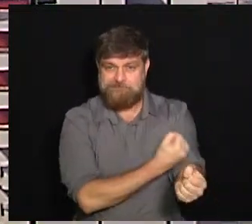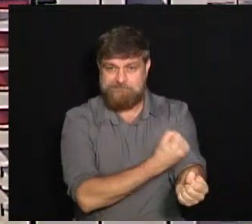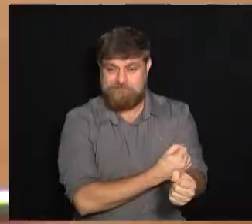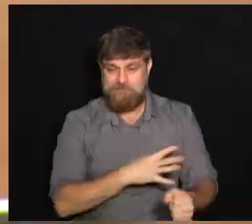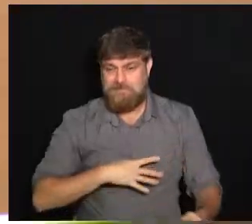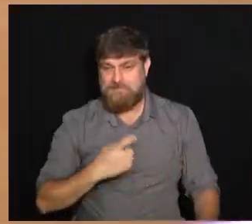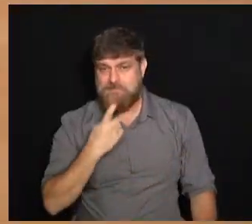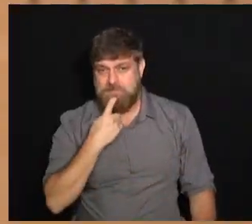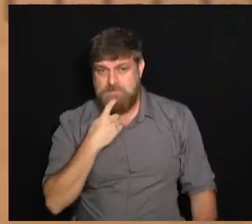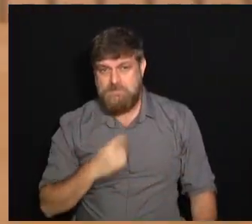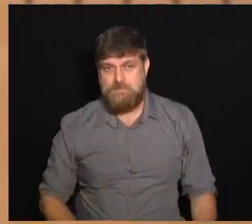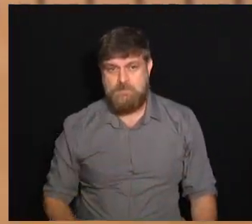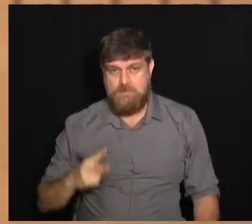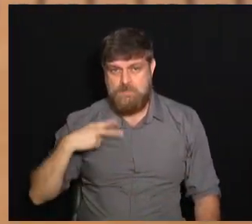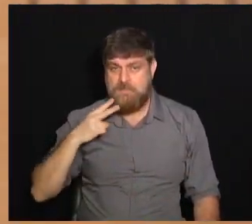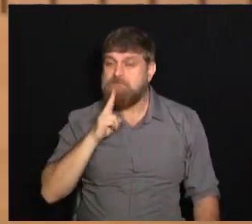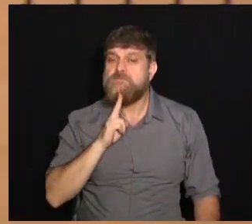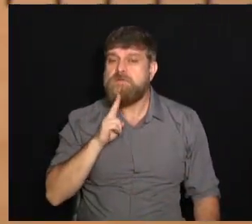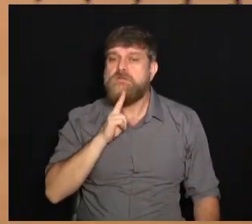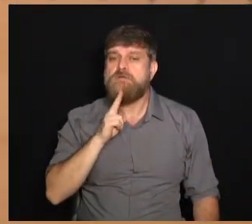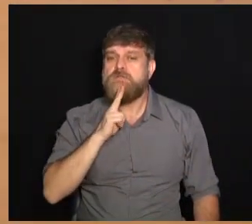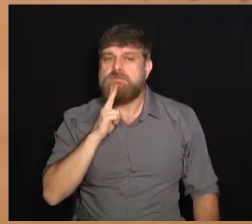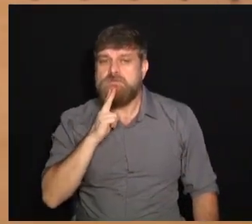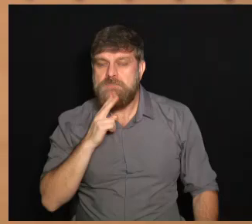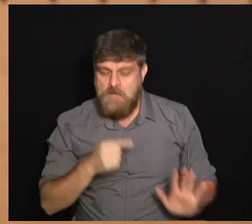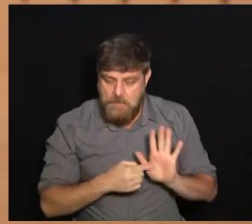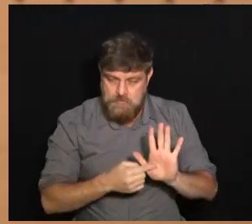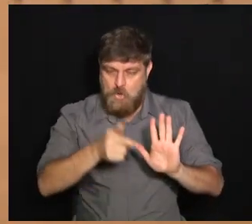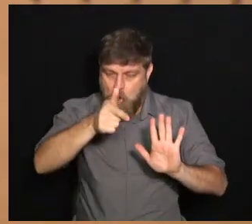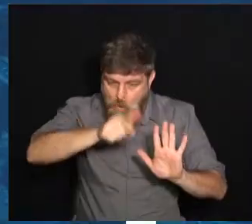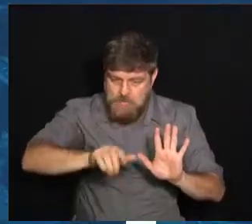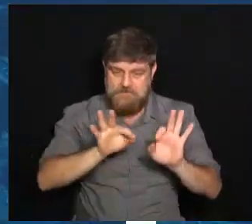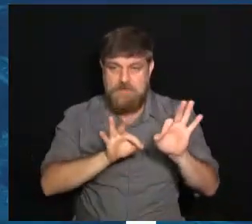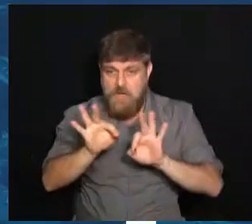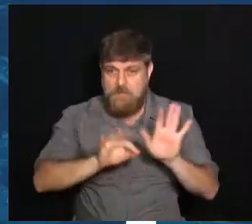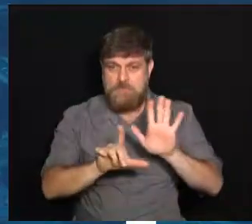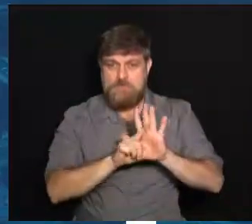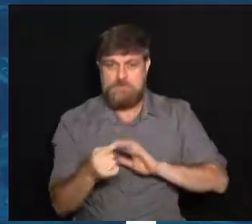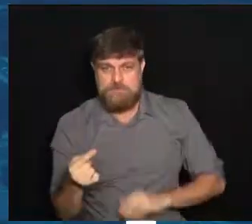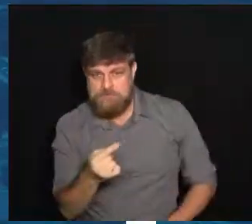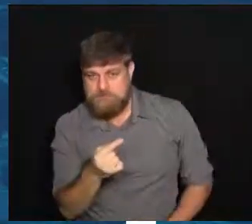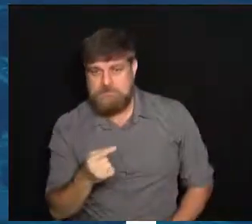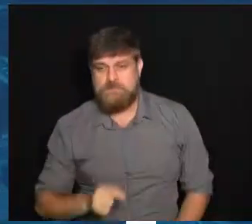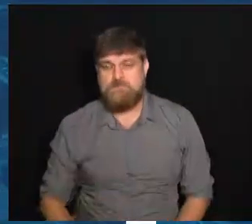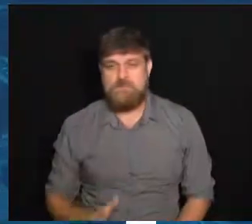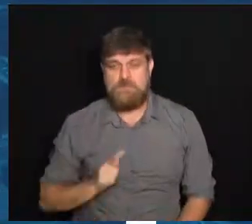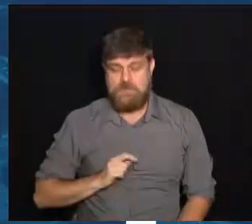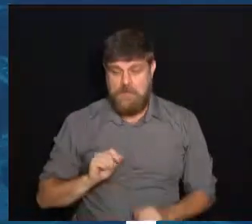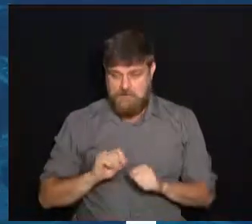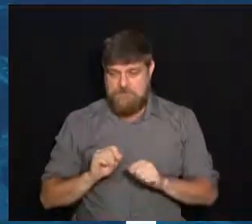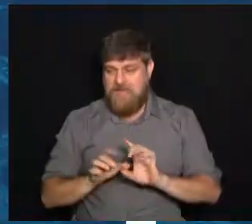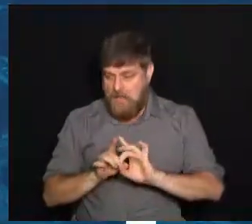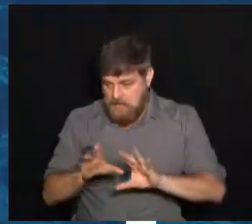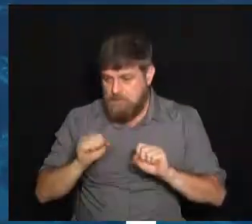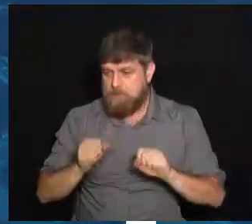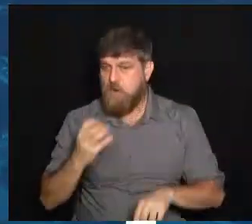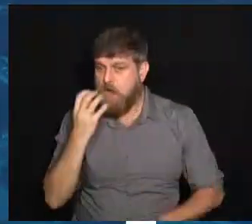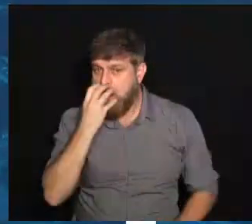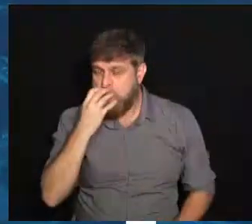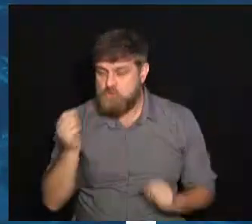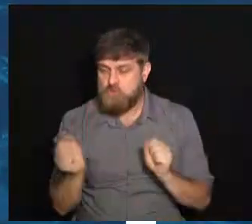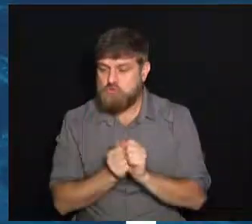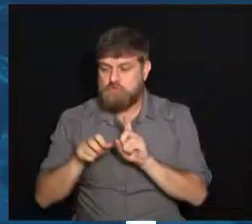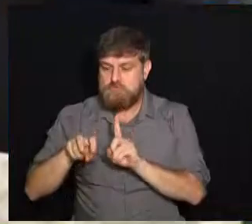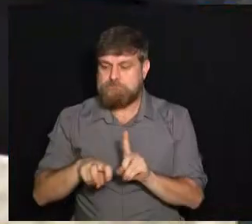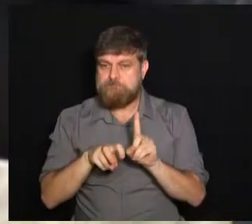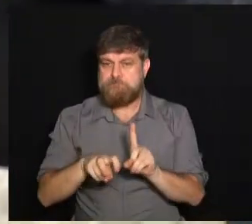Campinas. O vereador Nelson Osseri reapresentou na Câmara um projeto de lei que autoriza a presença de cães devidamente